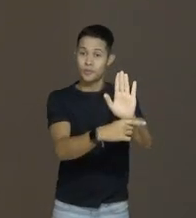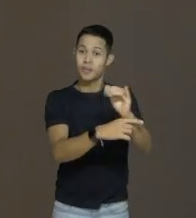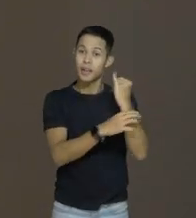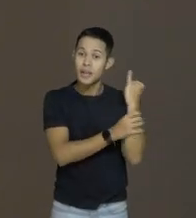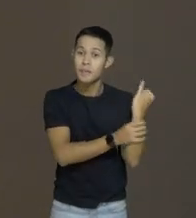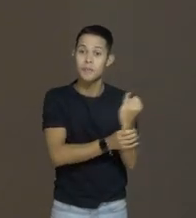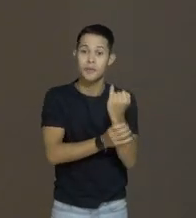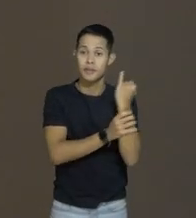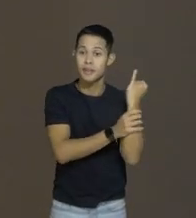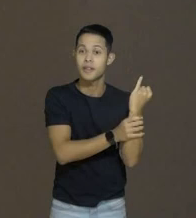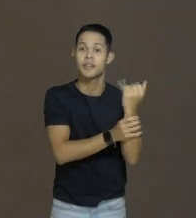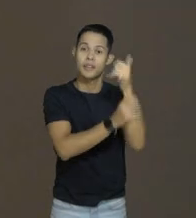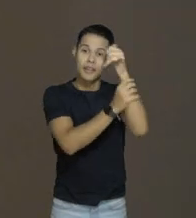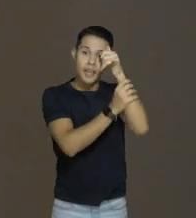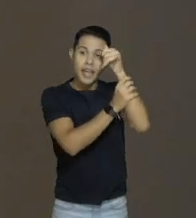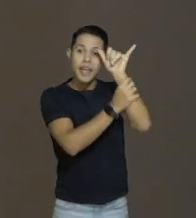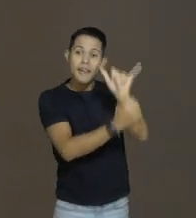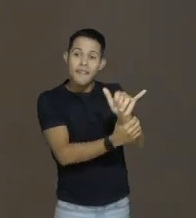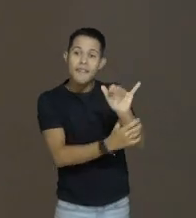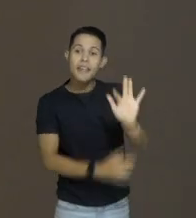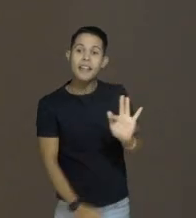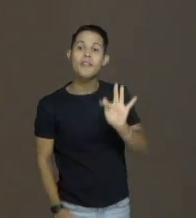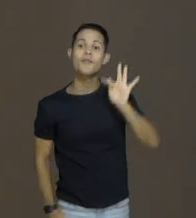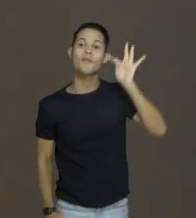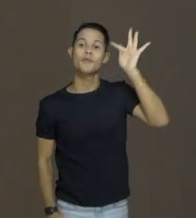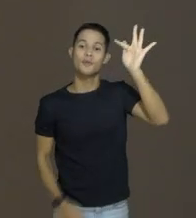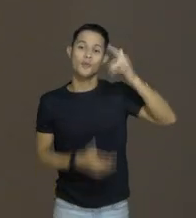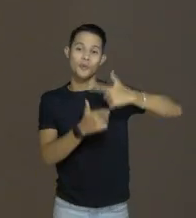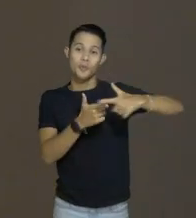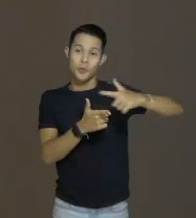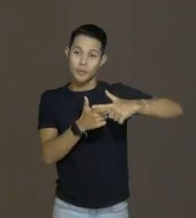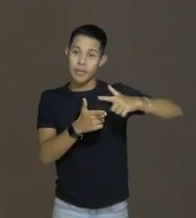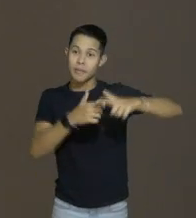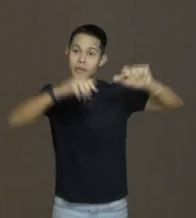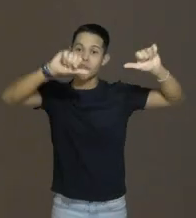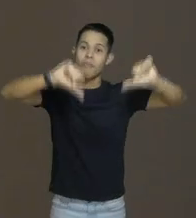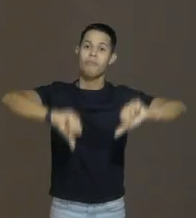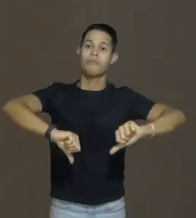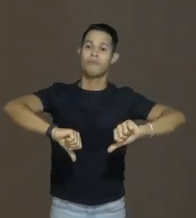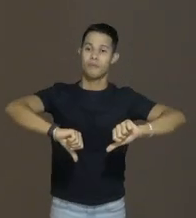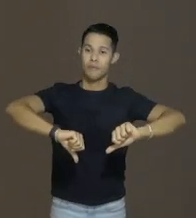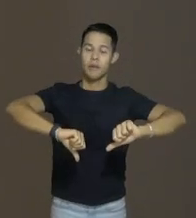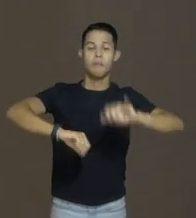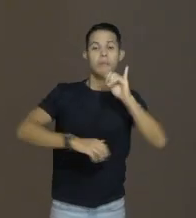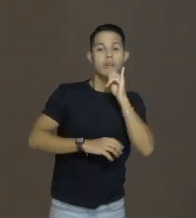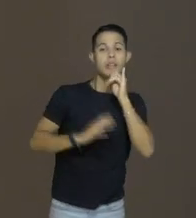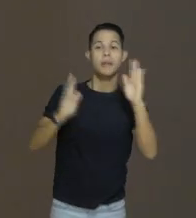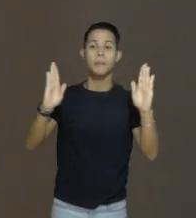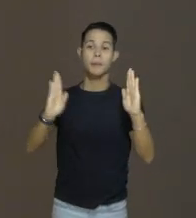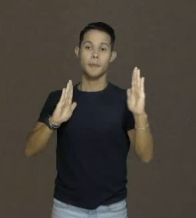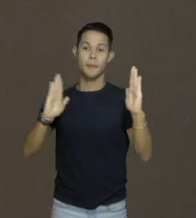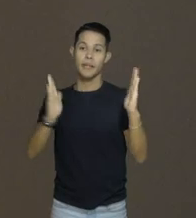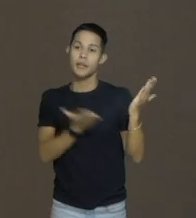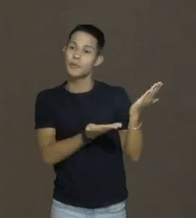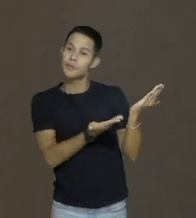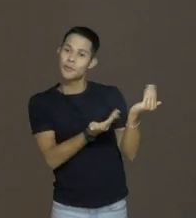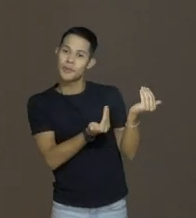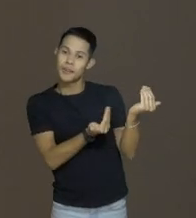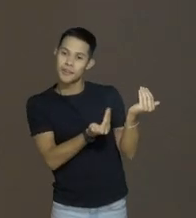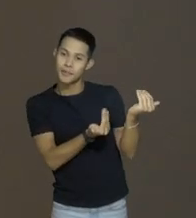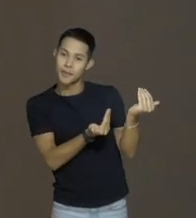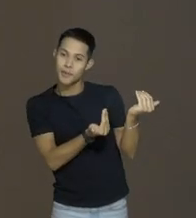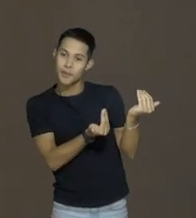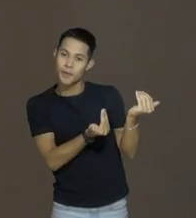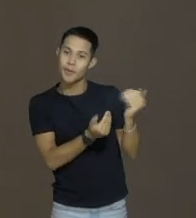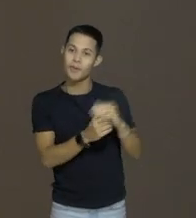evita futuros problemas sérios, né? Na adolescência, principalmente, né? De crianças que eu